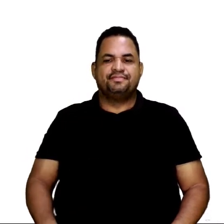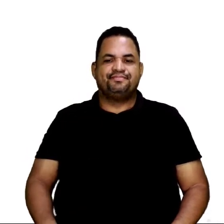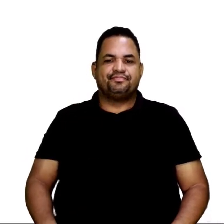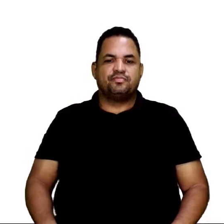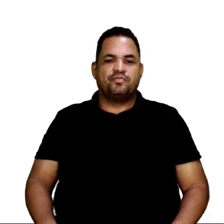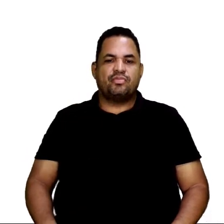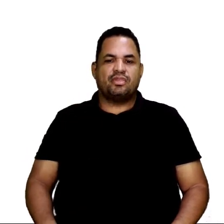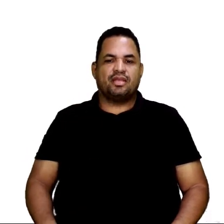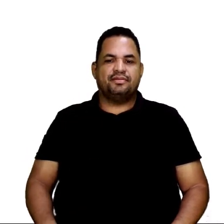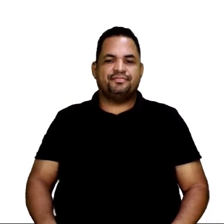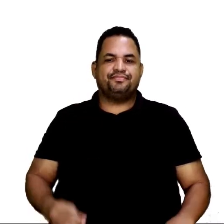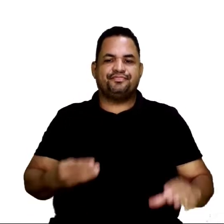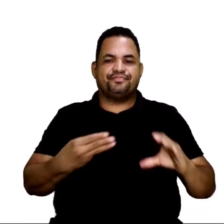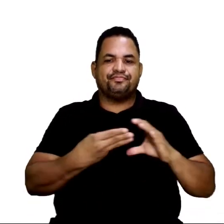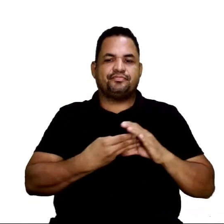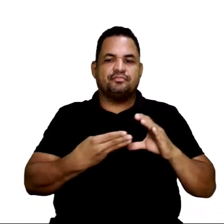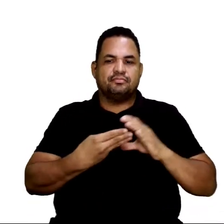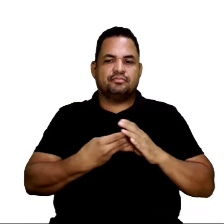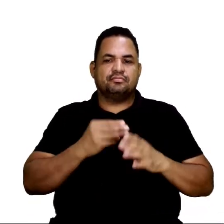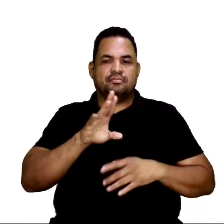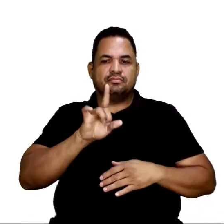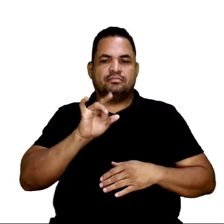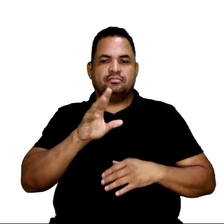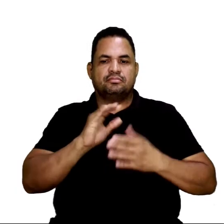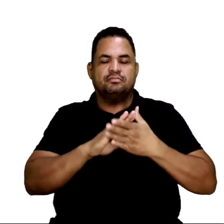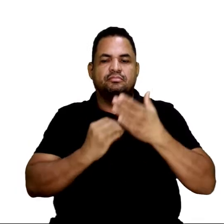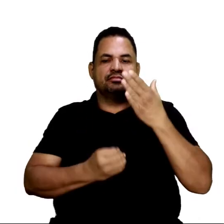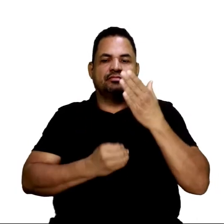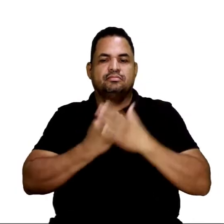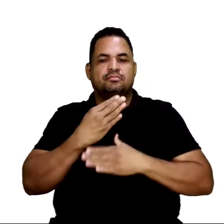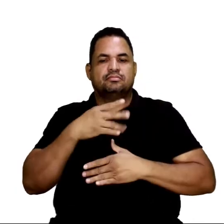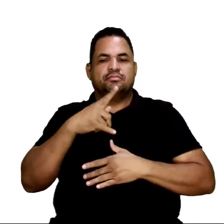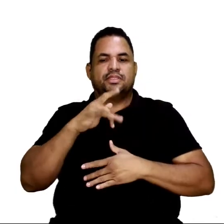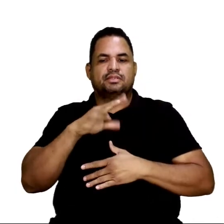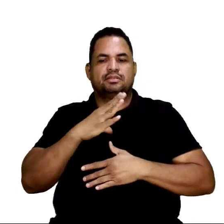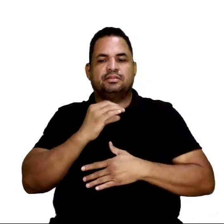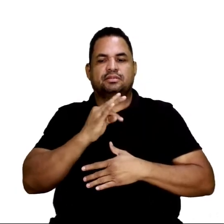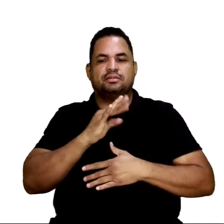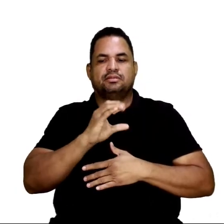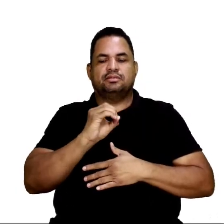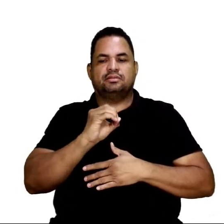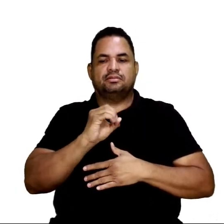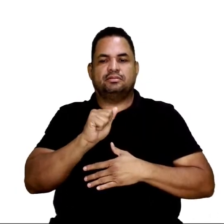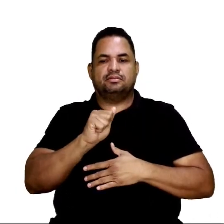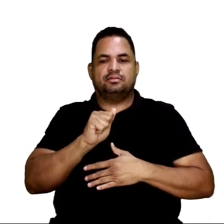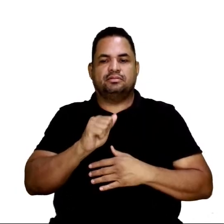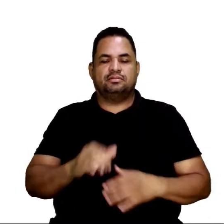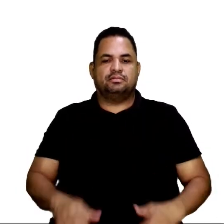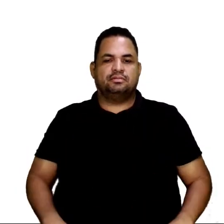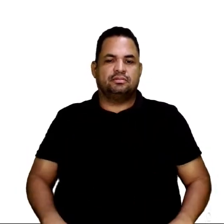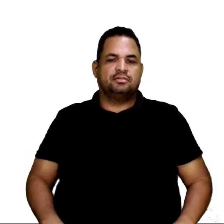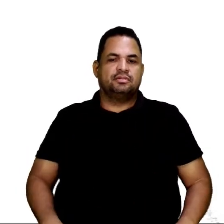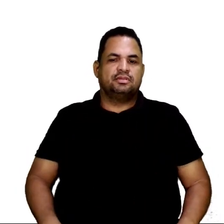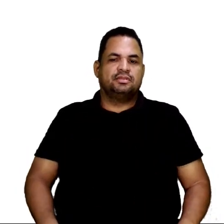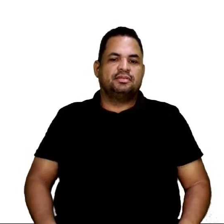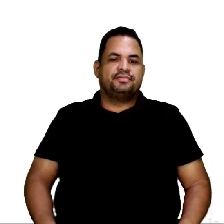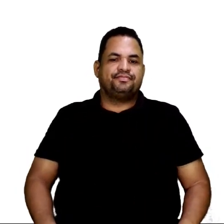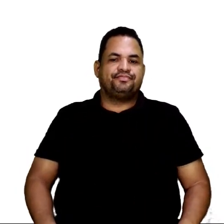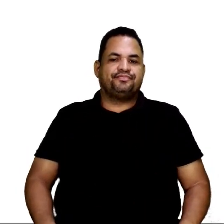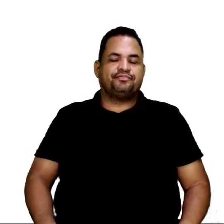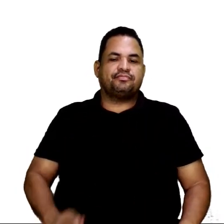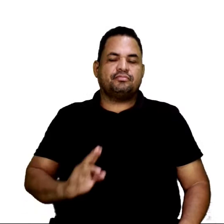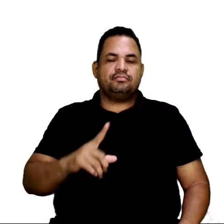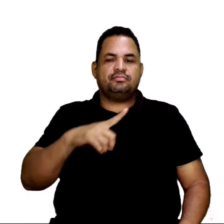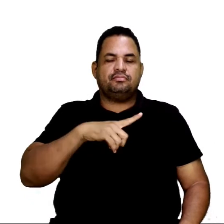dias, as células embrionárias dão origem à nossa placenta, tá? Após 40 dias, você já vai